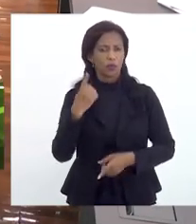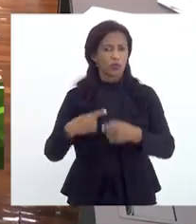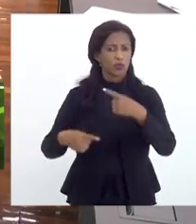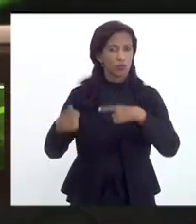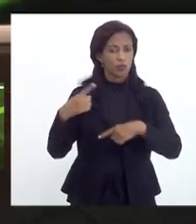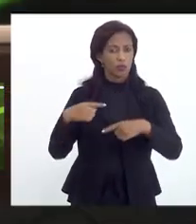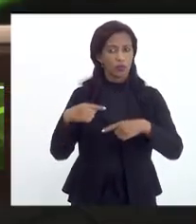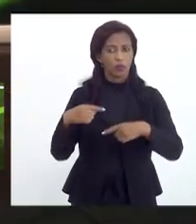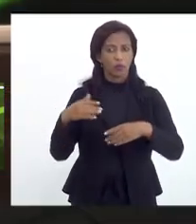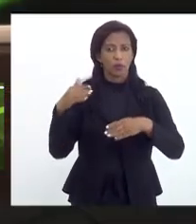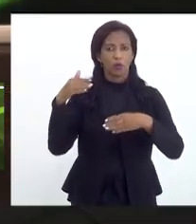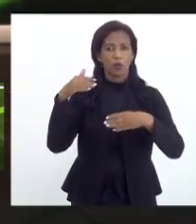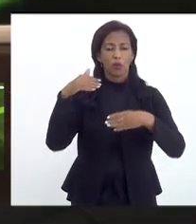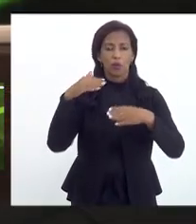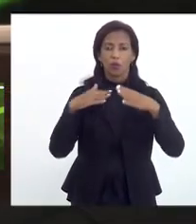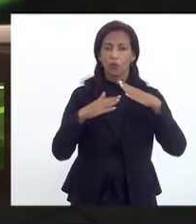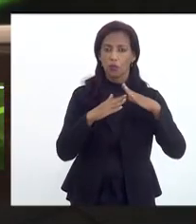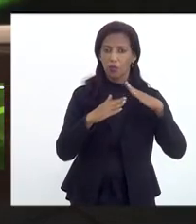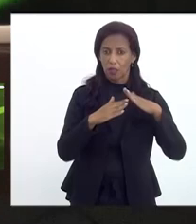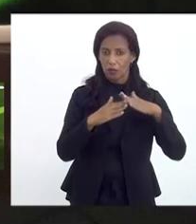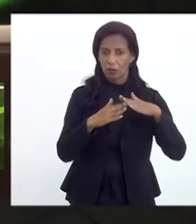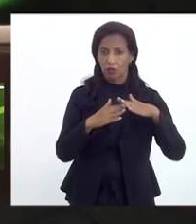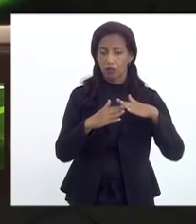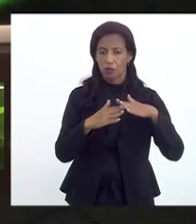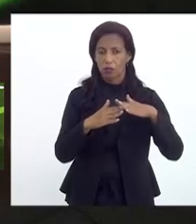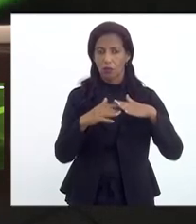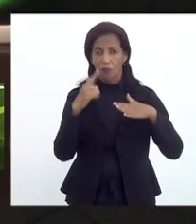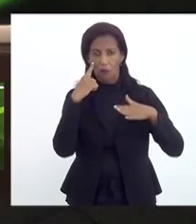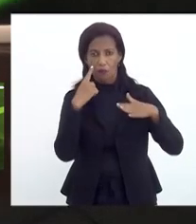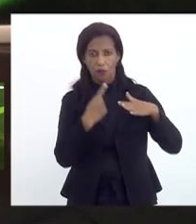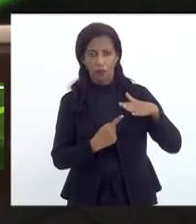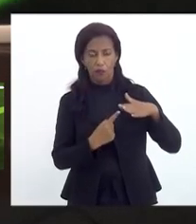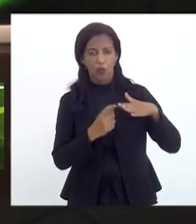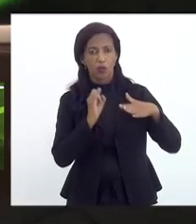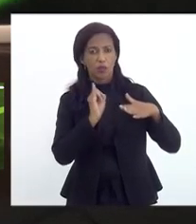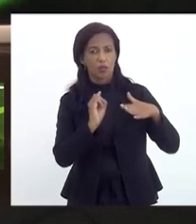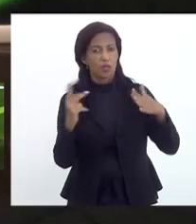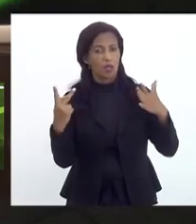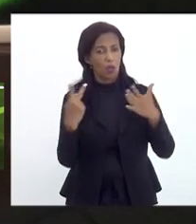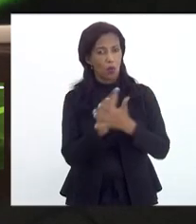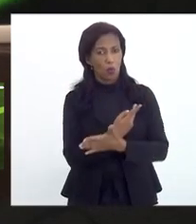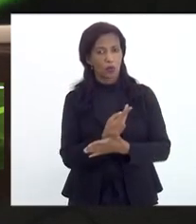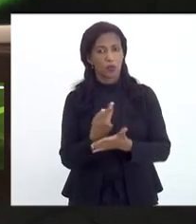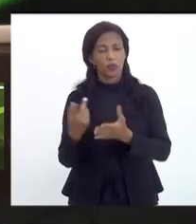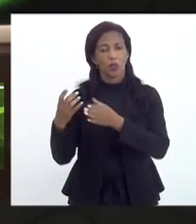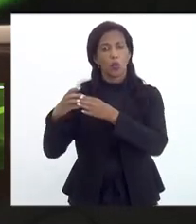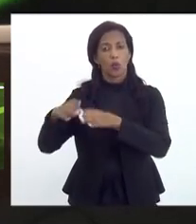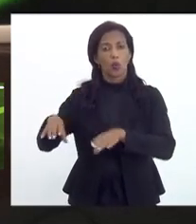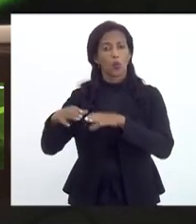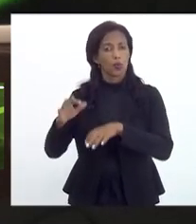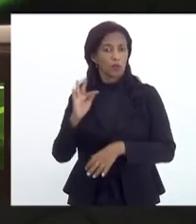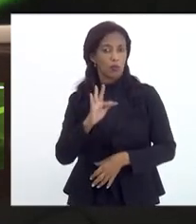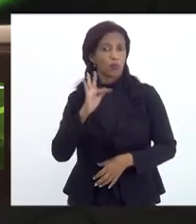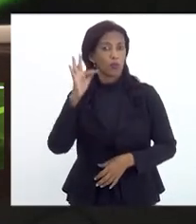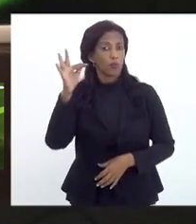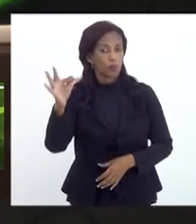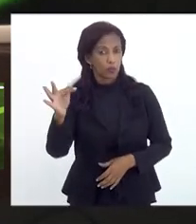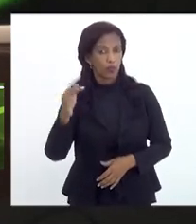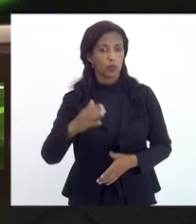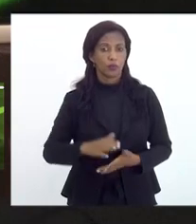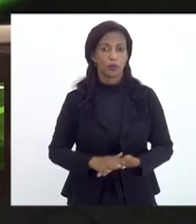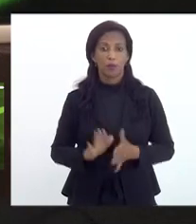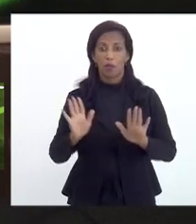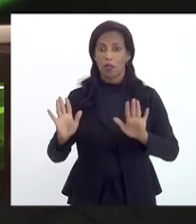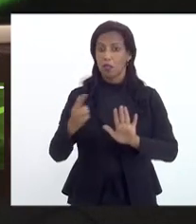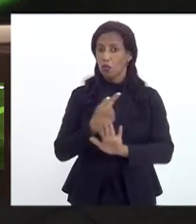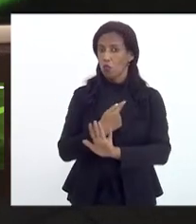tempo E que o governo Poderá Nos casos de vacância Concursar para o futuro Então Mas isso é O